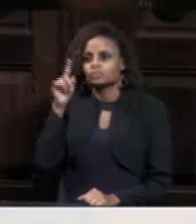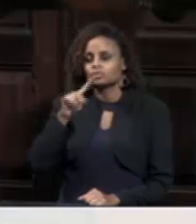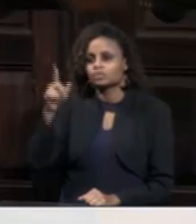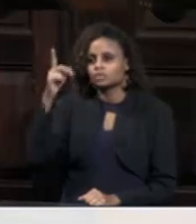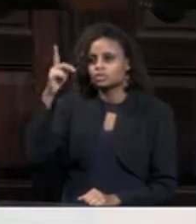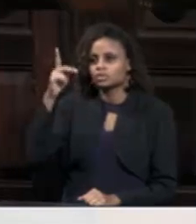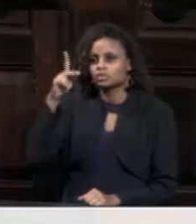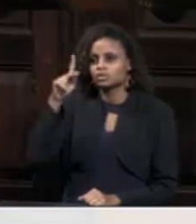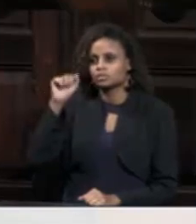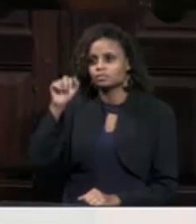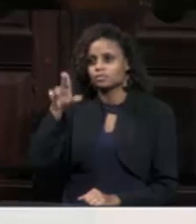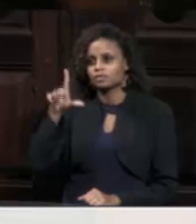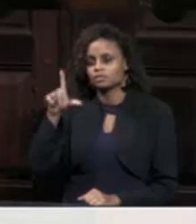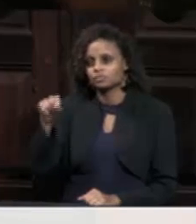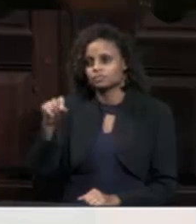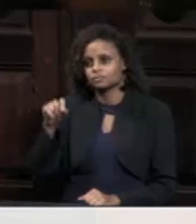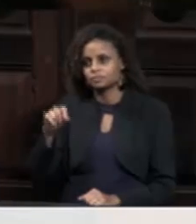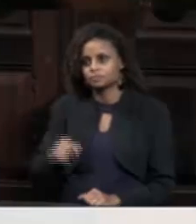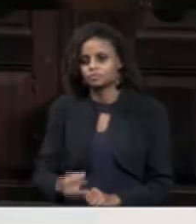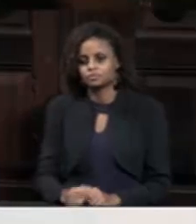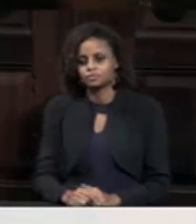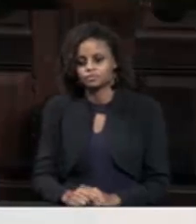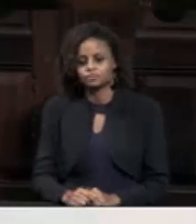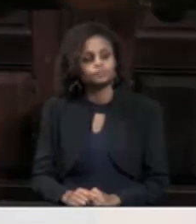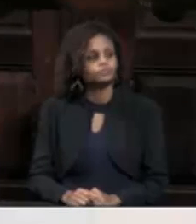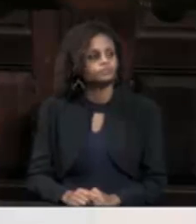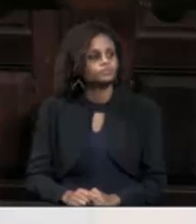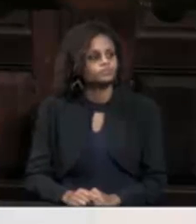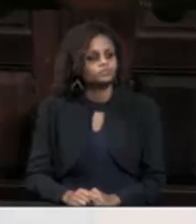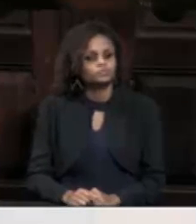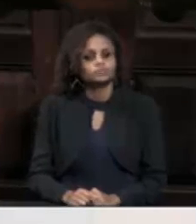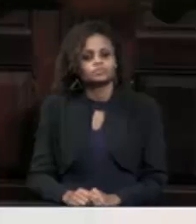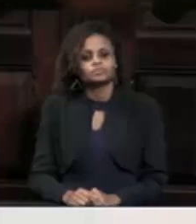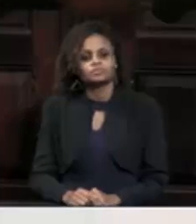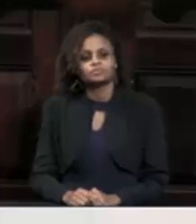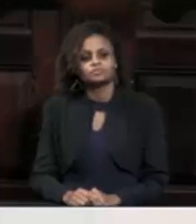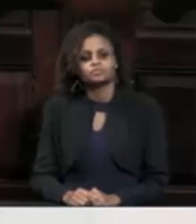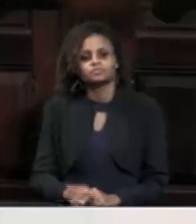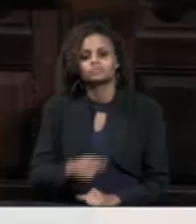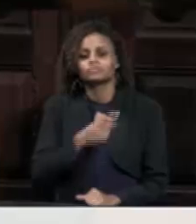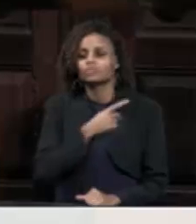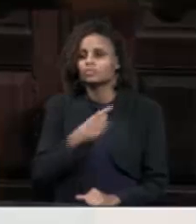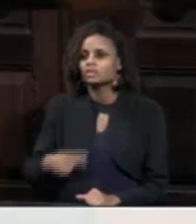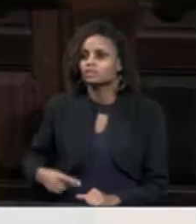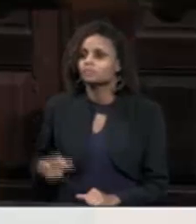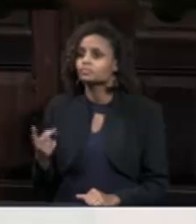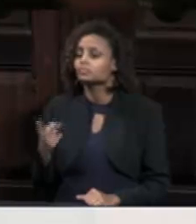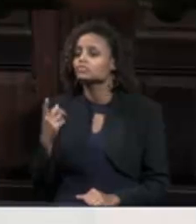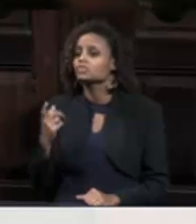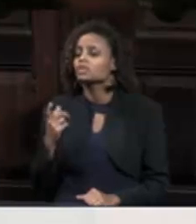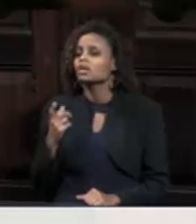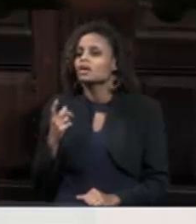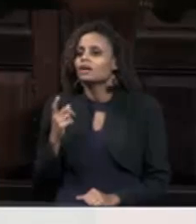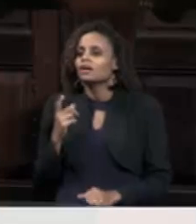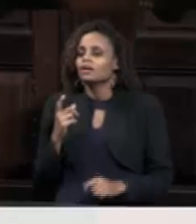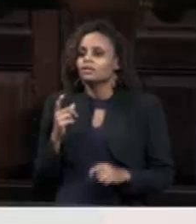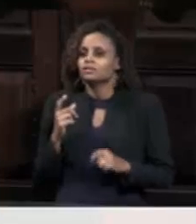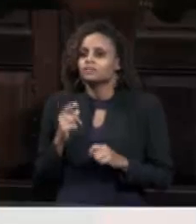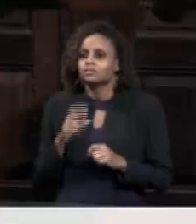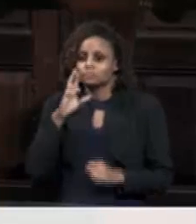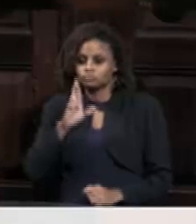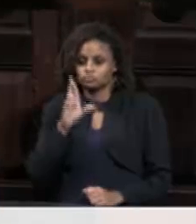Senhor presidente, a gestão da prefeitura da cidade do Rio de